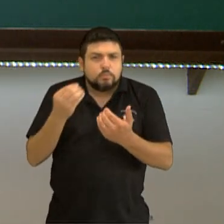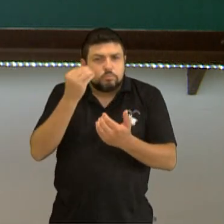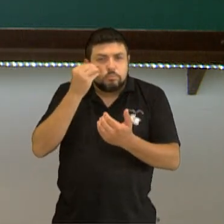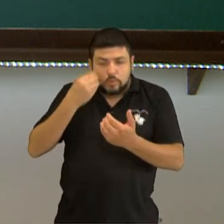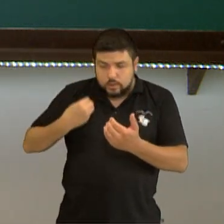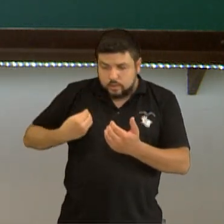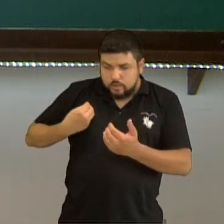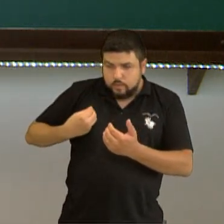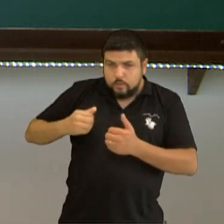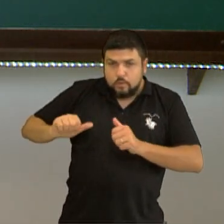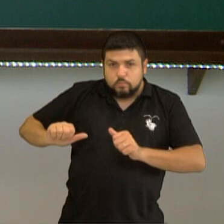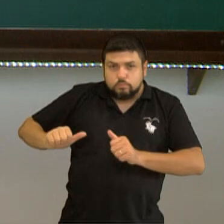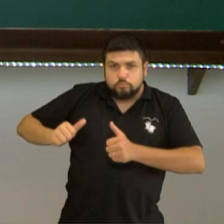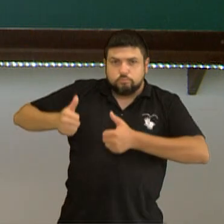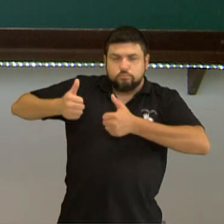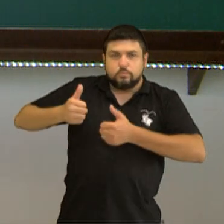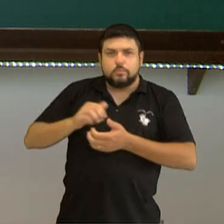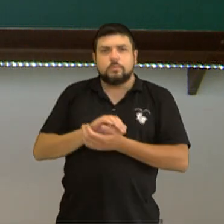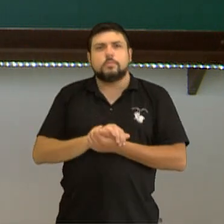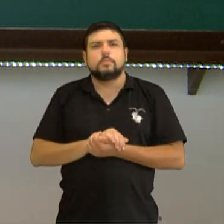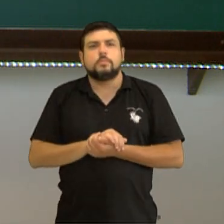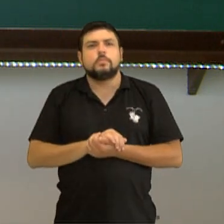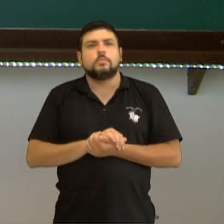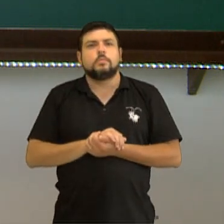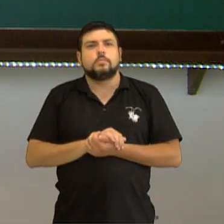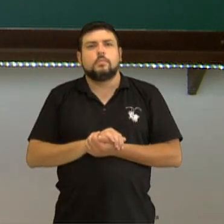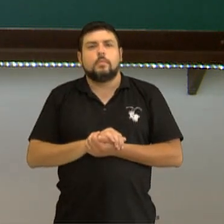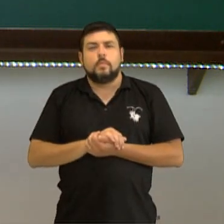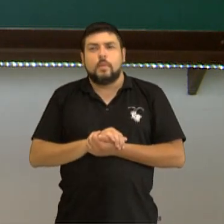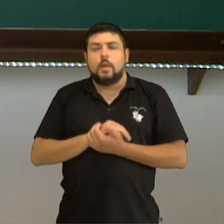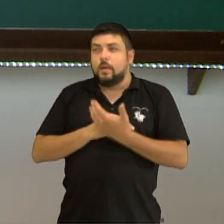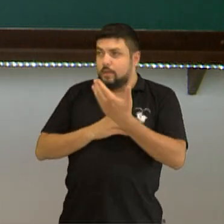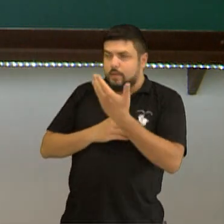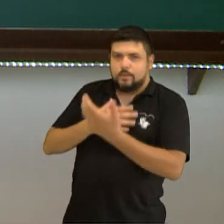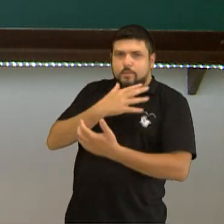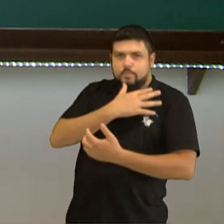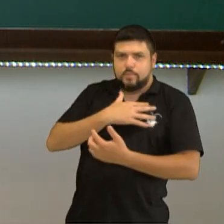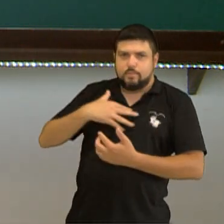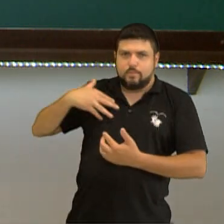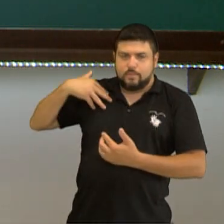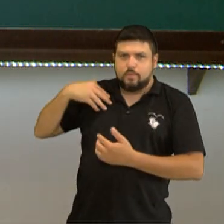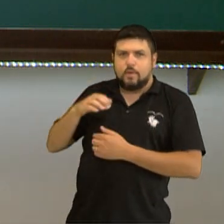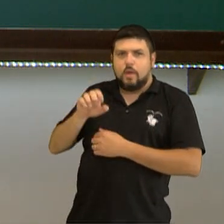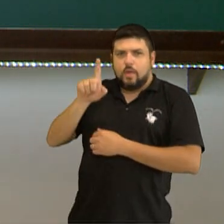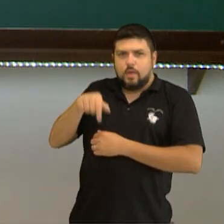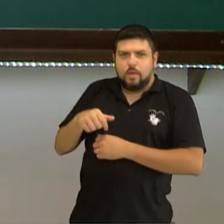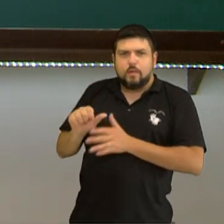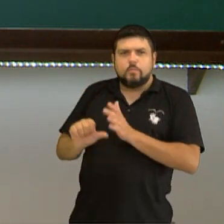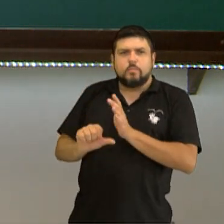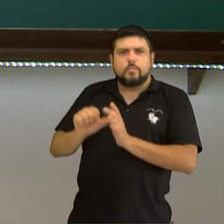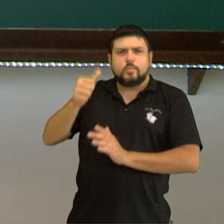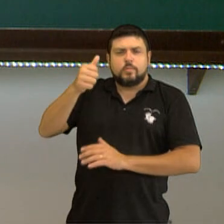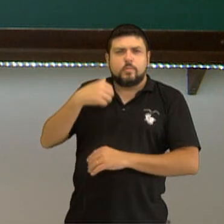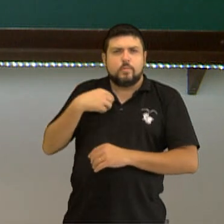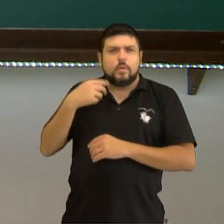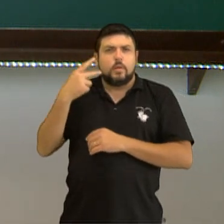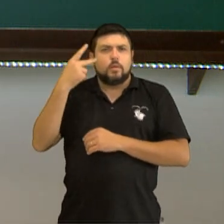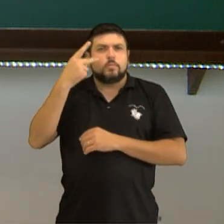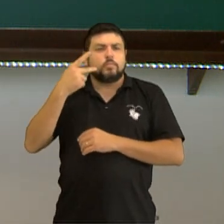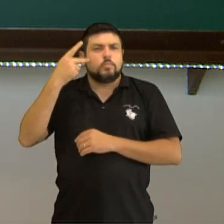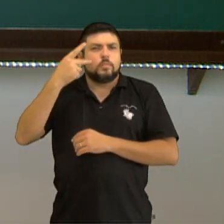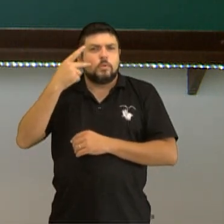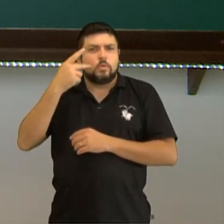básica. Tanto que Aristóteles, precursor aí da questão política, pensando as primeiras organizações e modos de